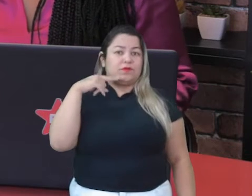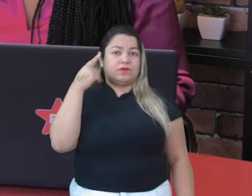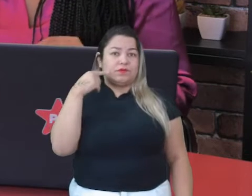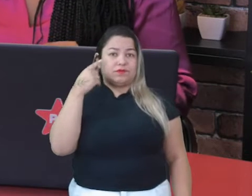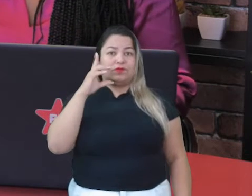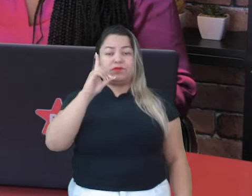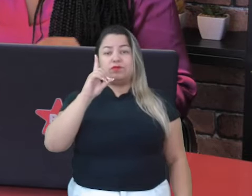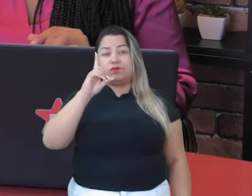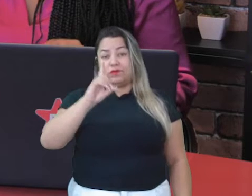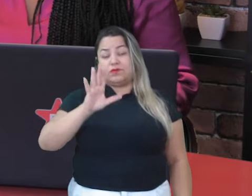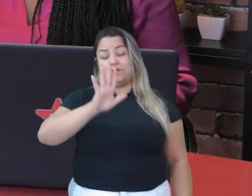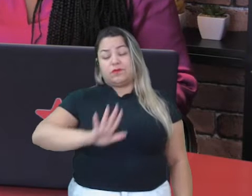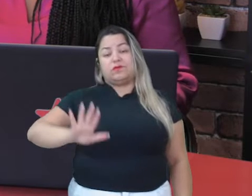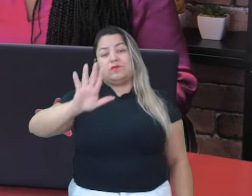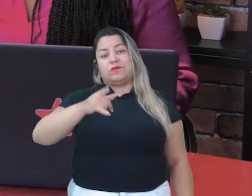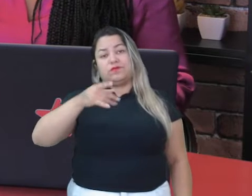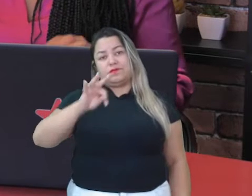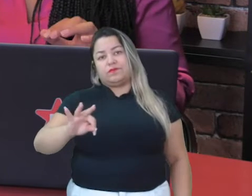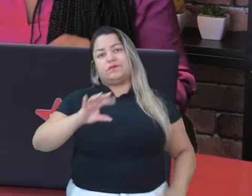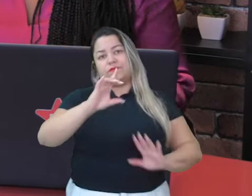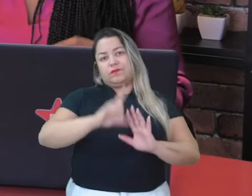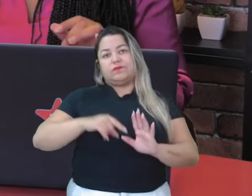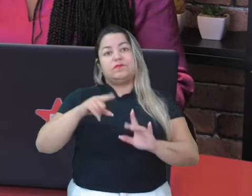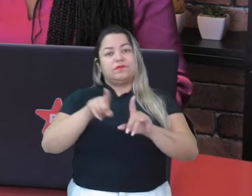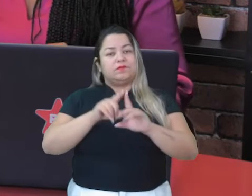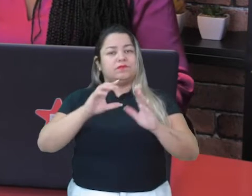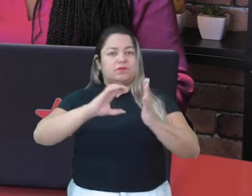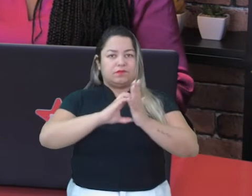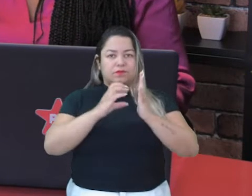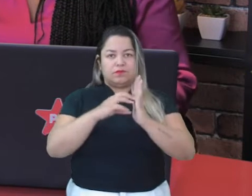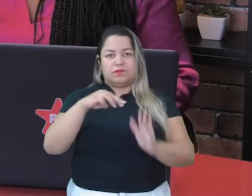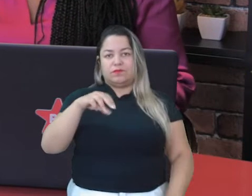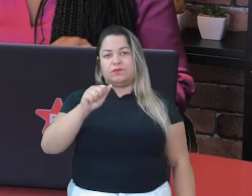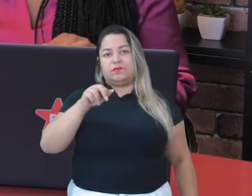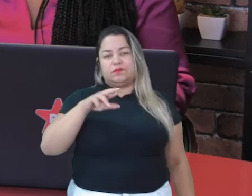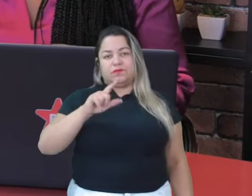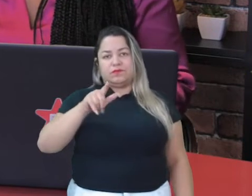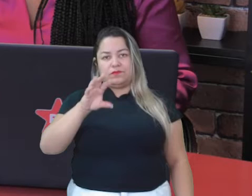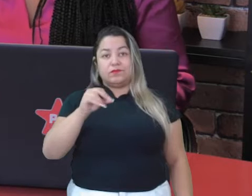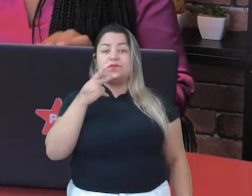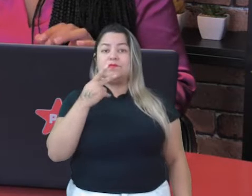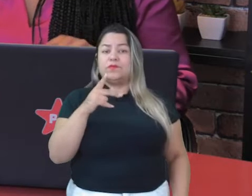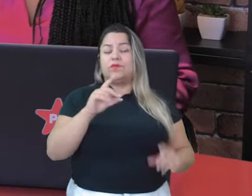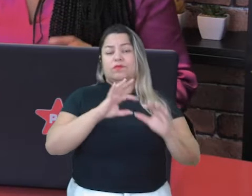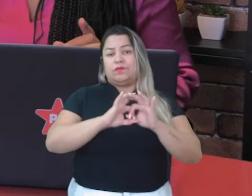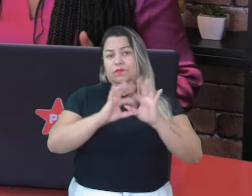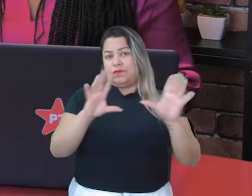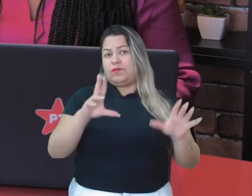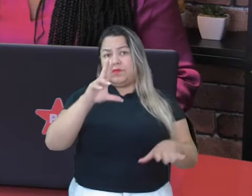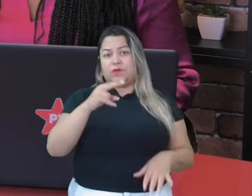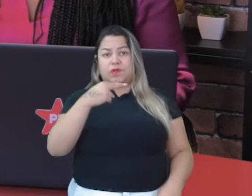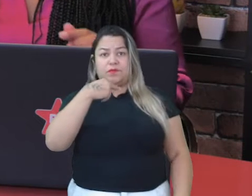quarta-feira, o advogado do Diretório Nacional do PT, especialista em direito eleitoral e partidário, Marcelo Schmidt, falou sobre o que